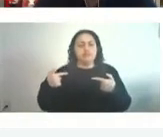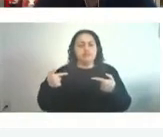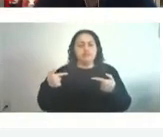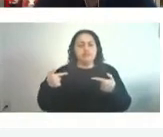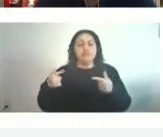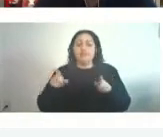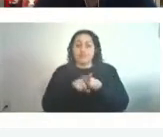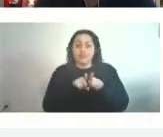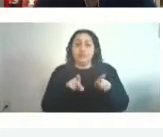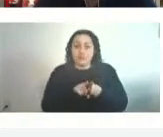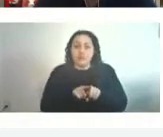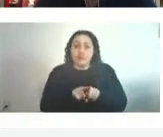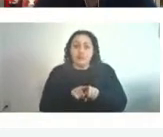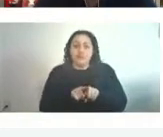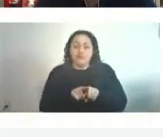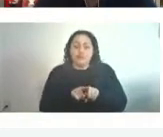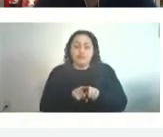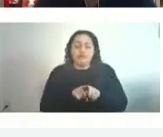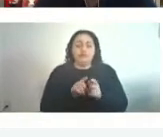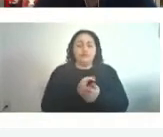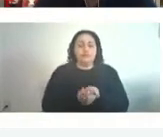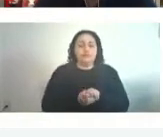inclusive com a própria